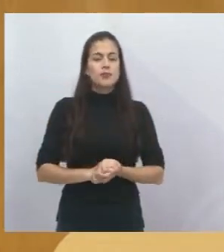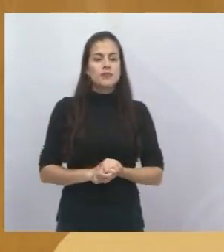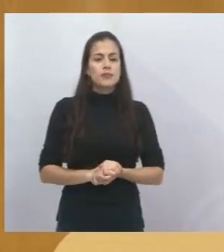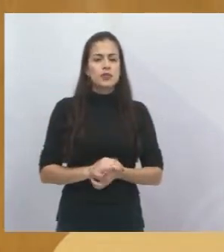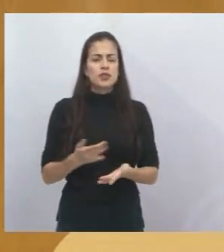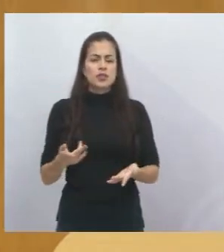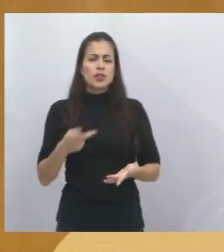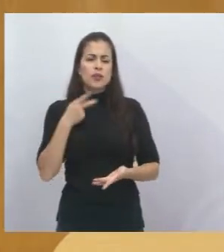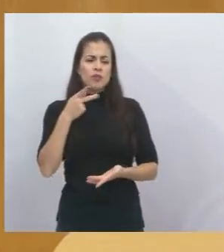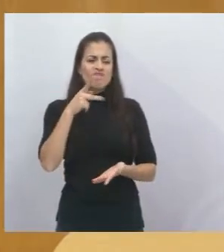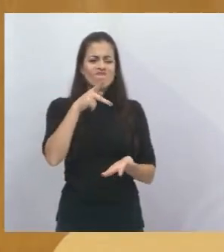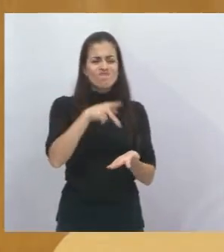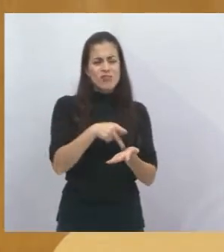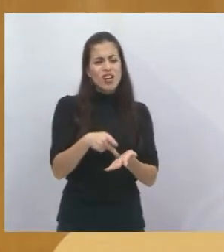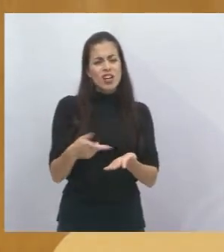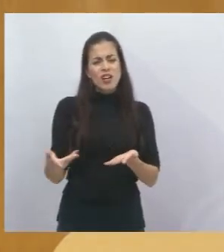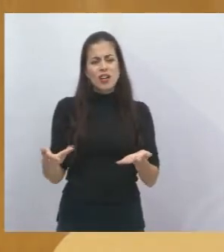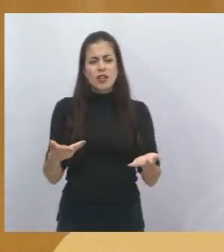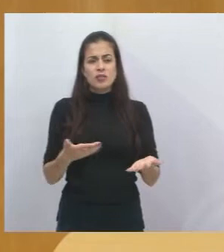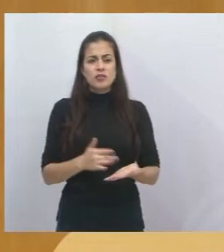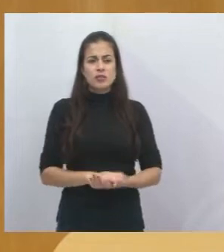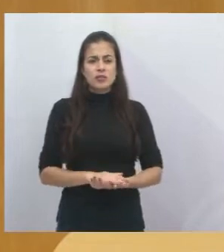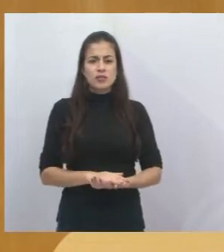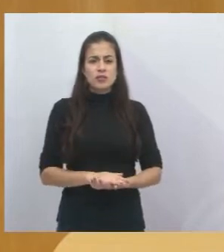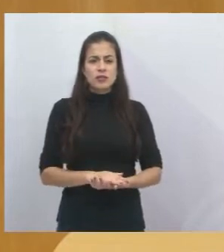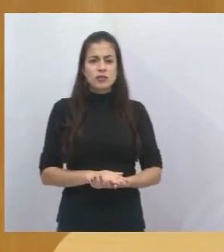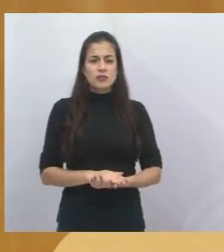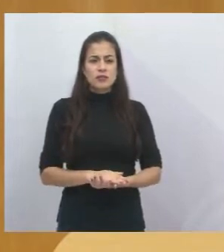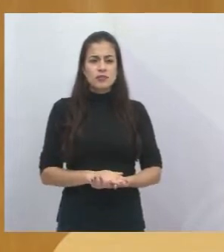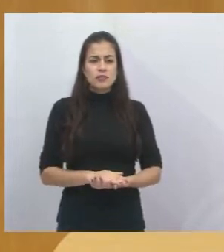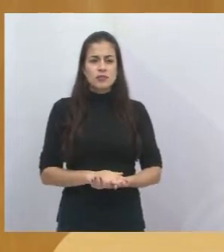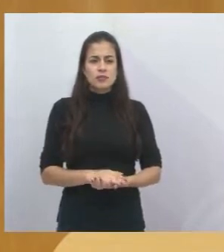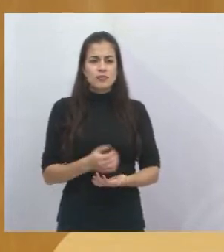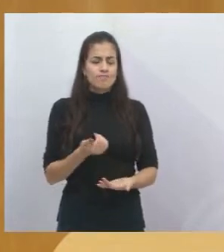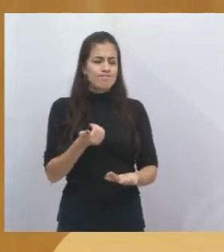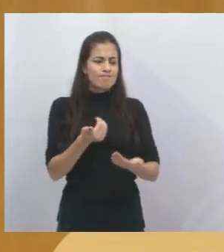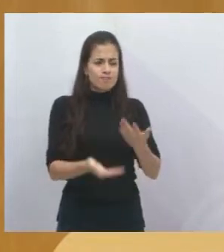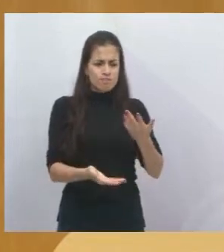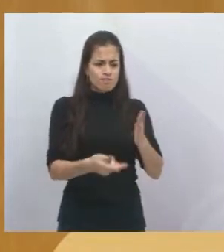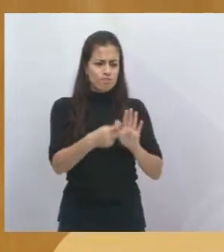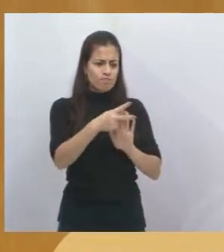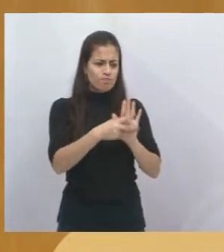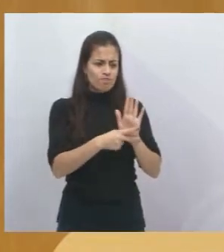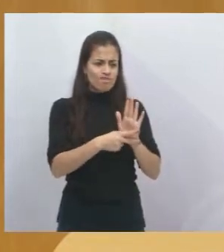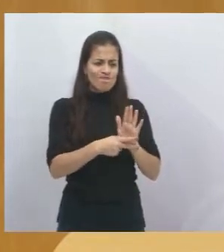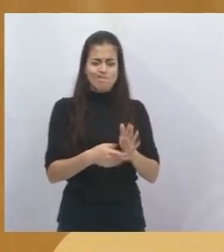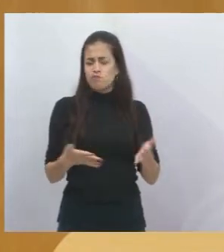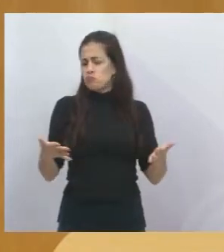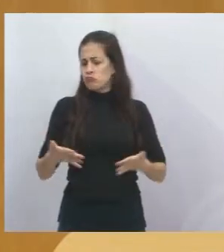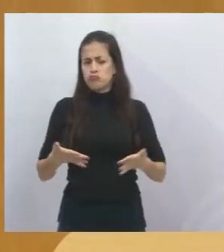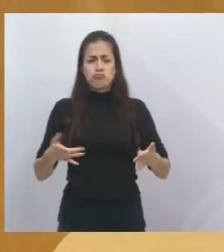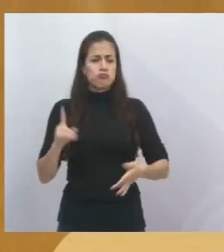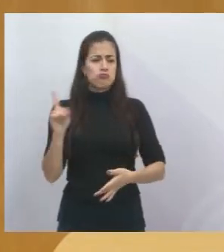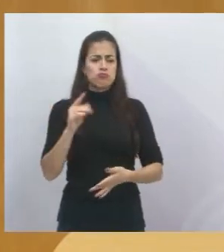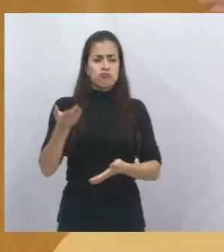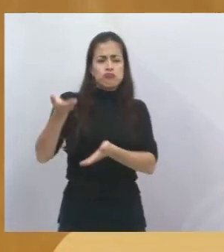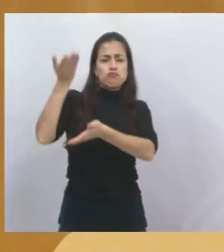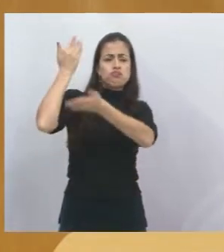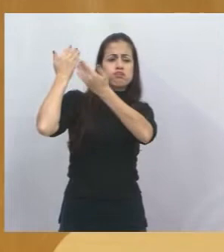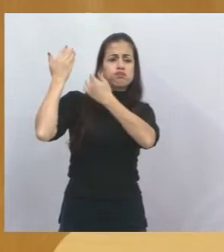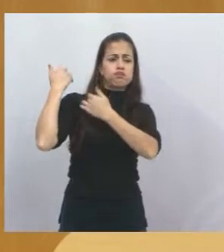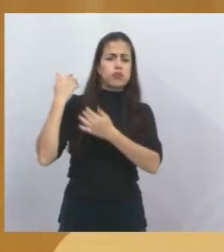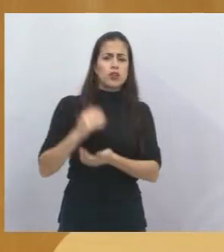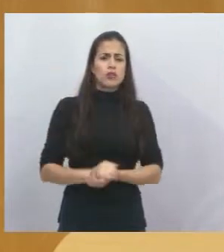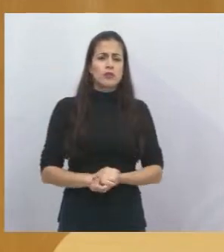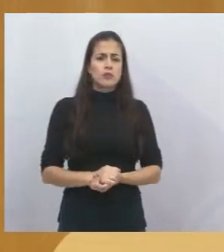realidade, a perca em relação a esse projeto não é de agora, né? A gente perdeu essa batalha em